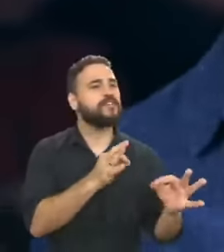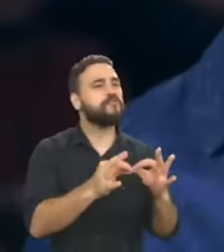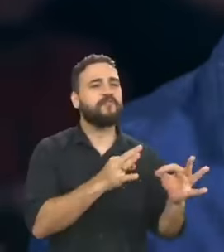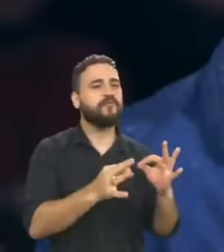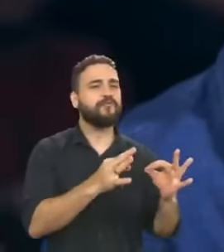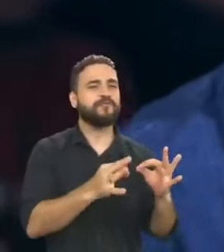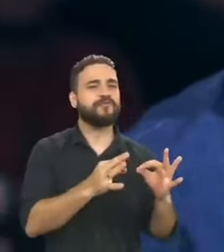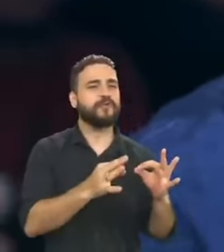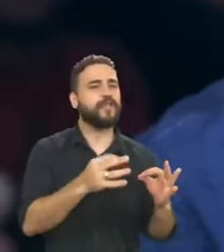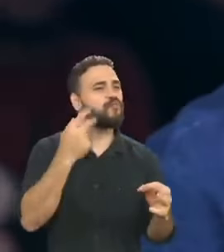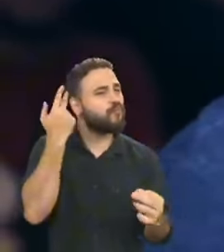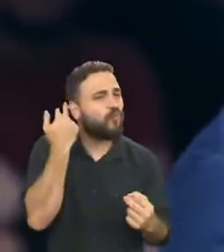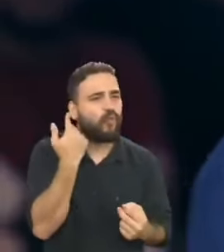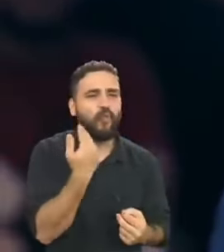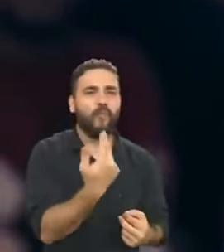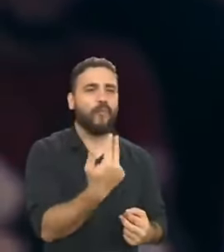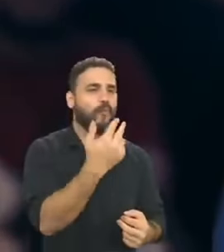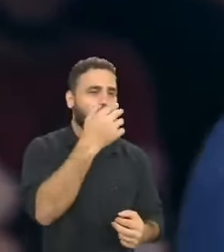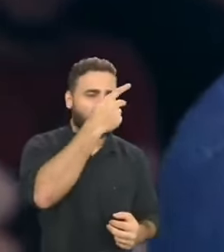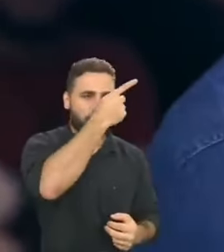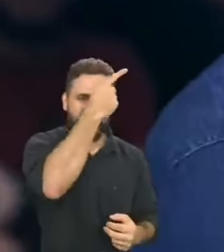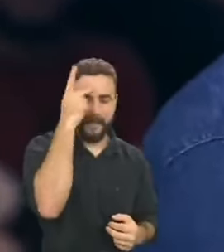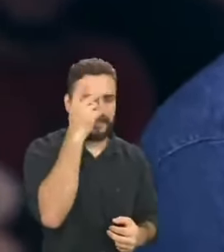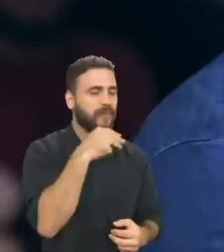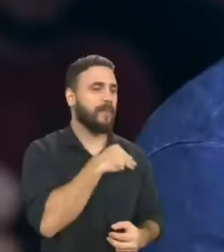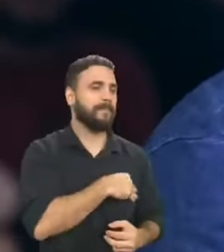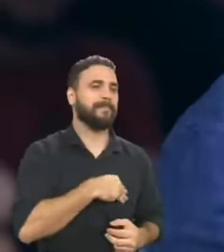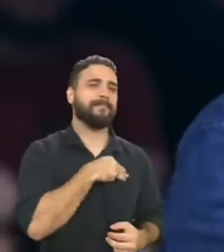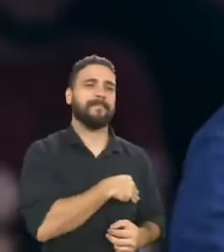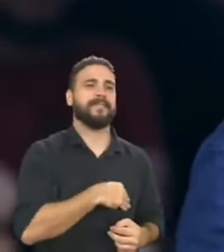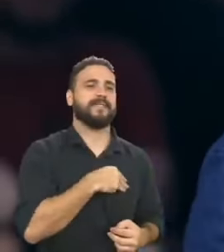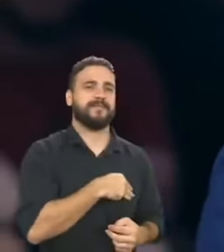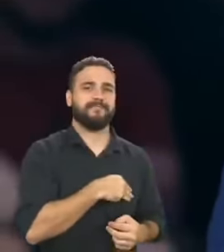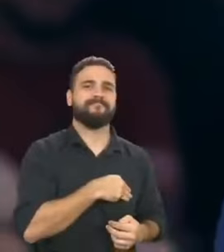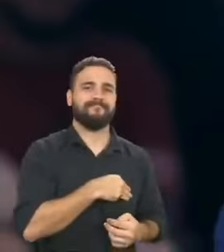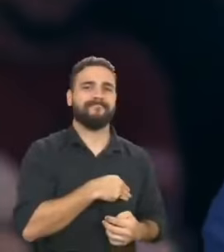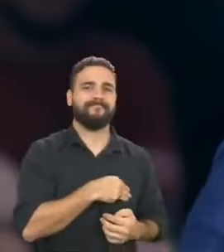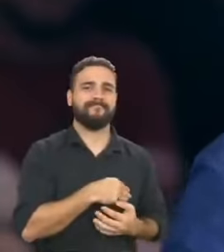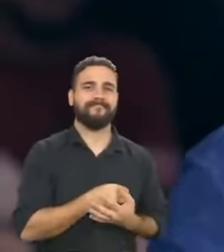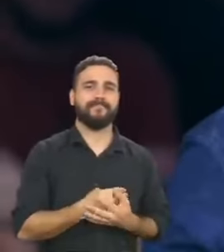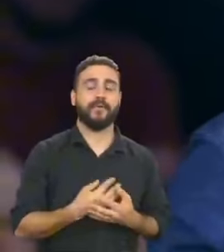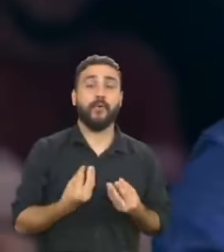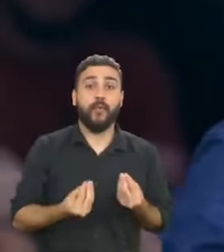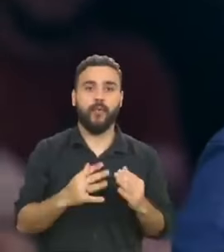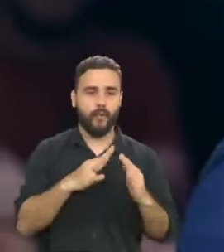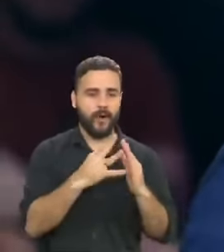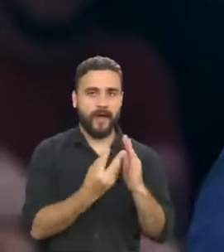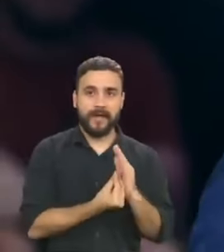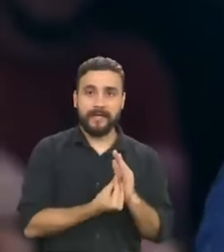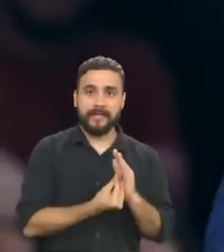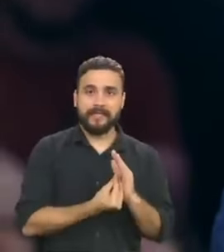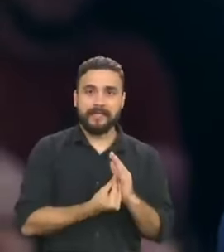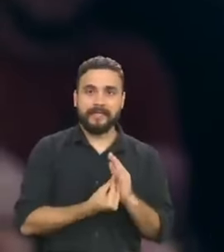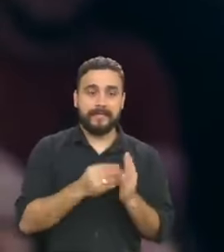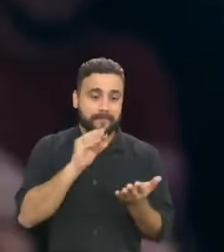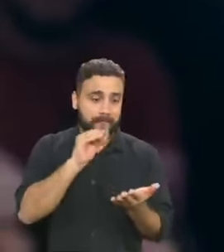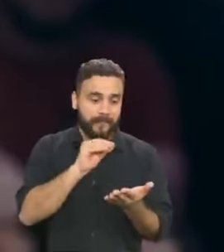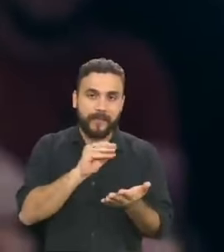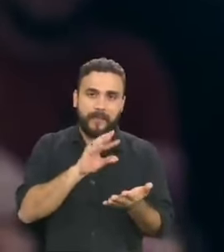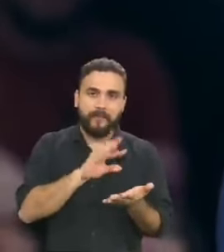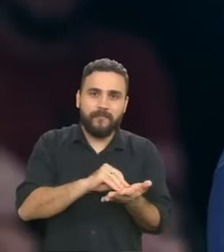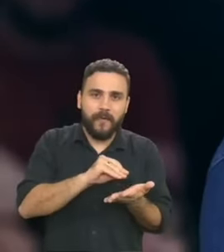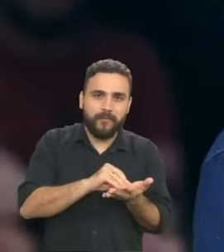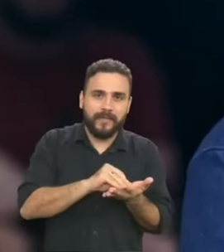de um missionário, que às vezes é sustentado pela sua igreja? Porque se ele chega lá, não deu, apertou, pandemia, tira,